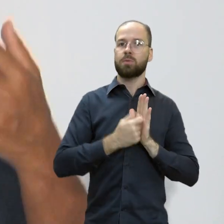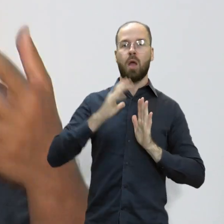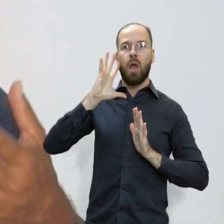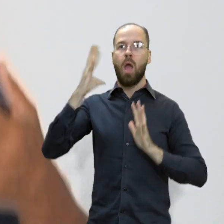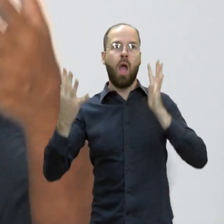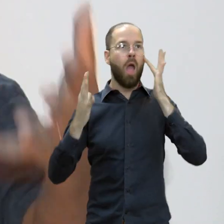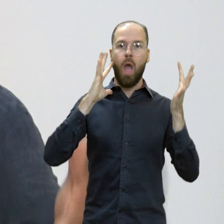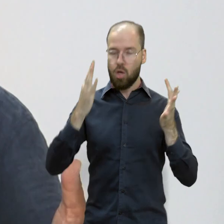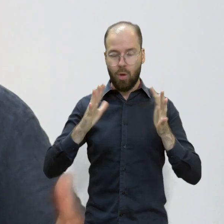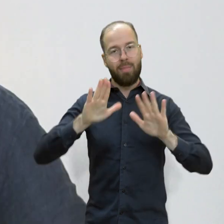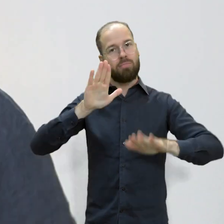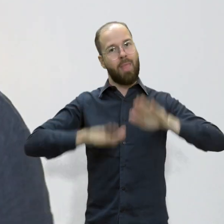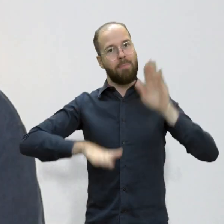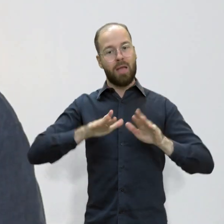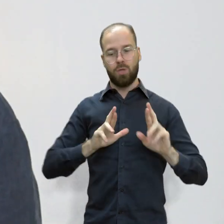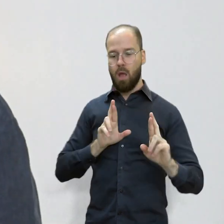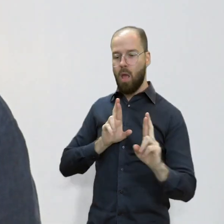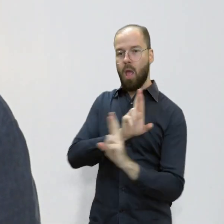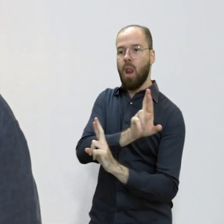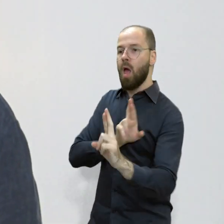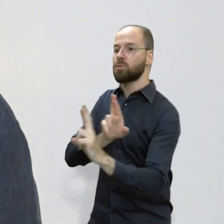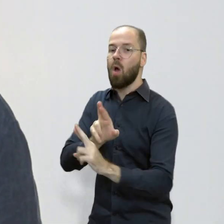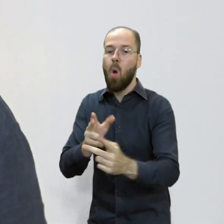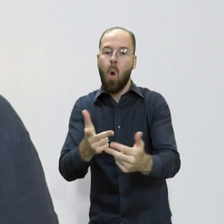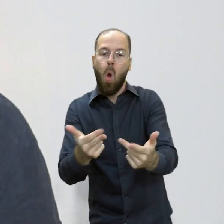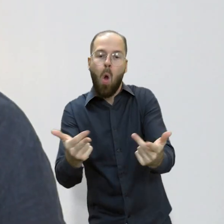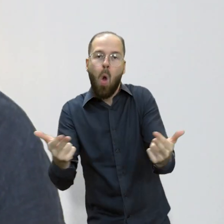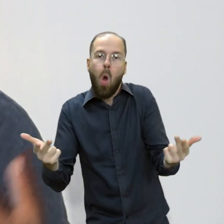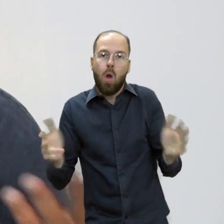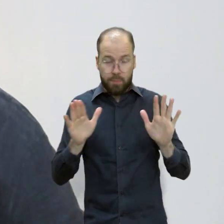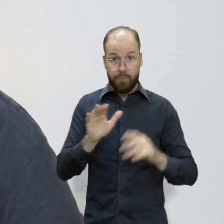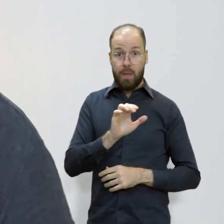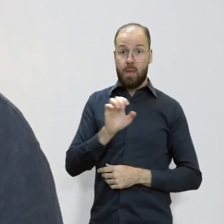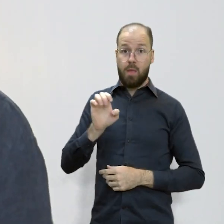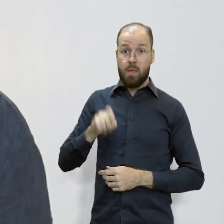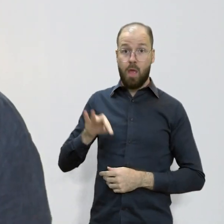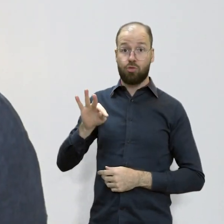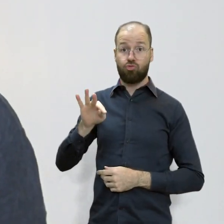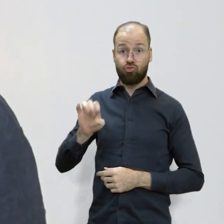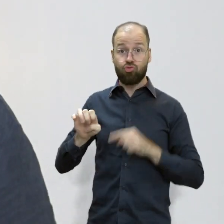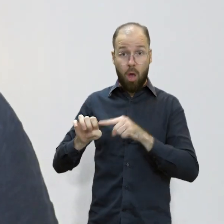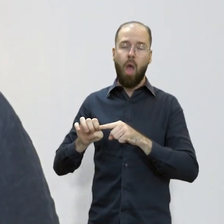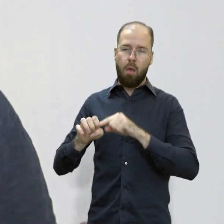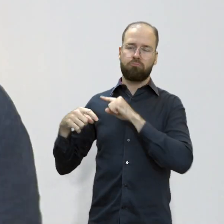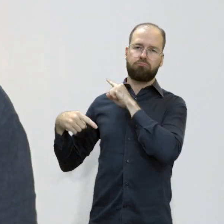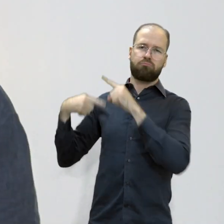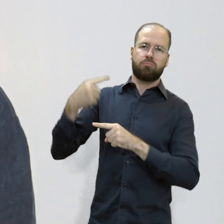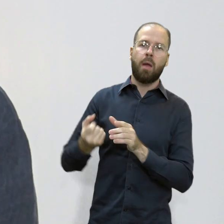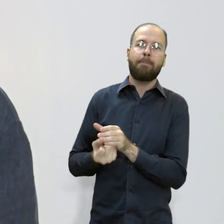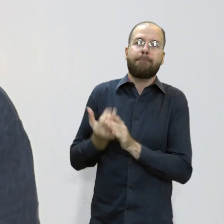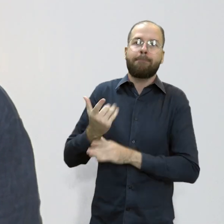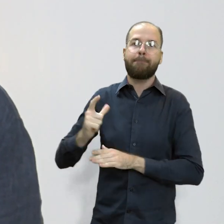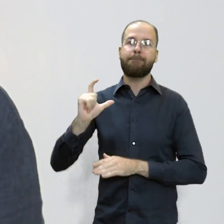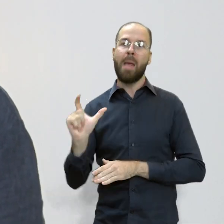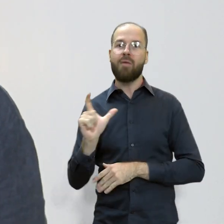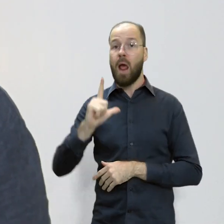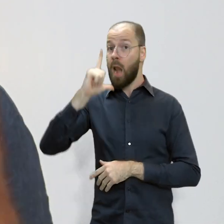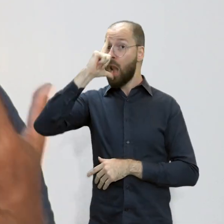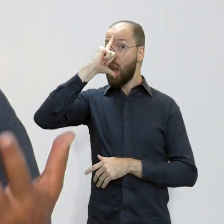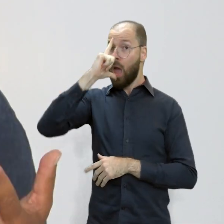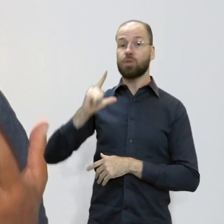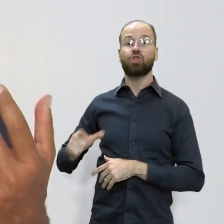com as coisas que são, né? Ente é uma palavra que vem do latim ens, que significa aquilo que é,